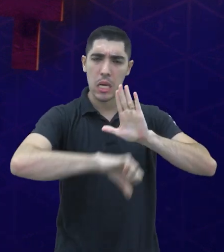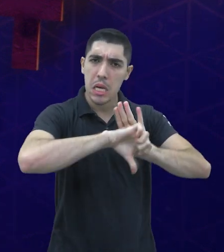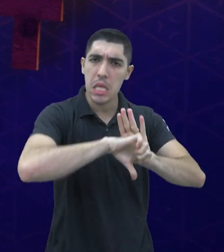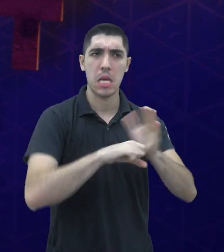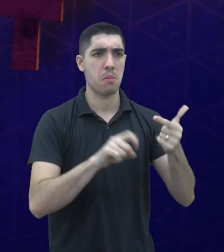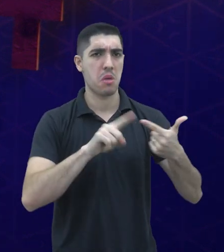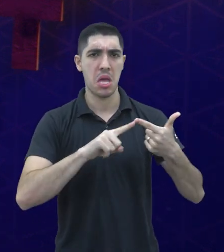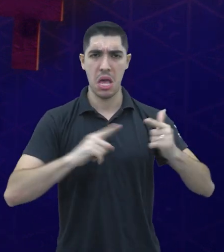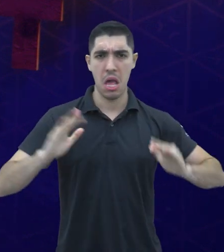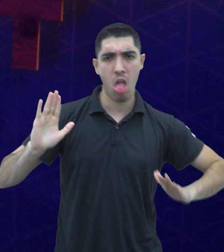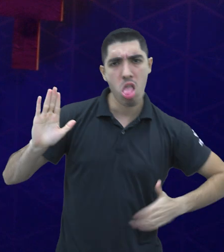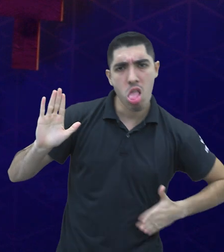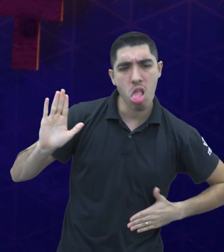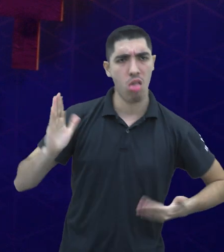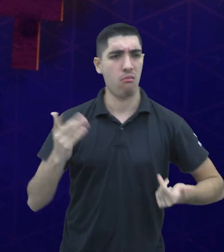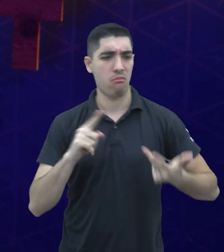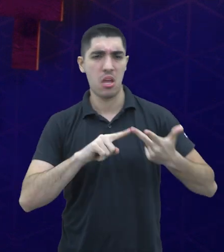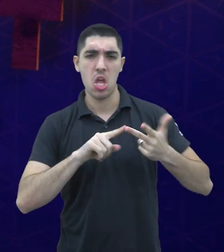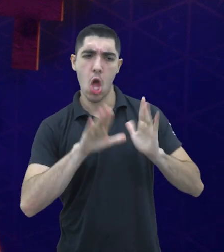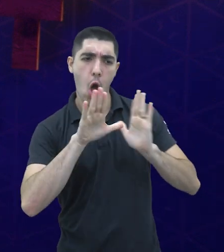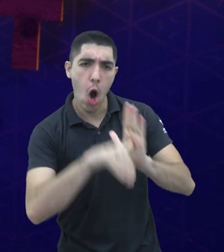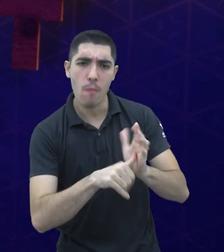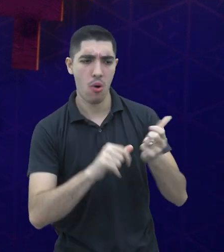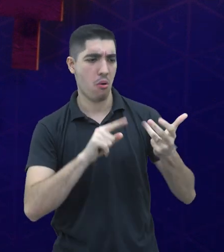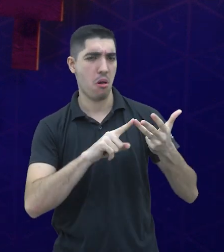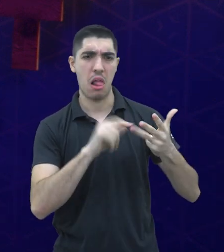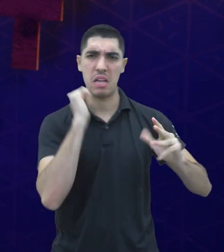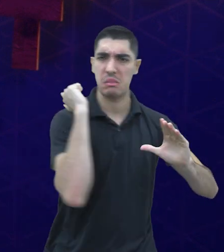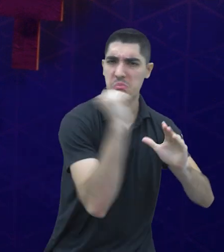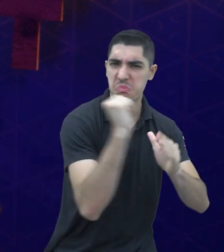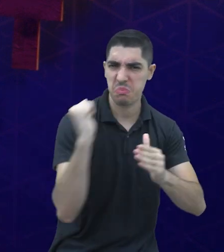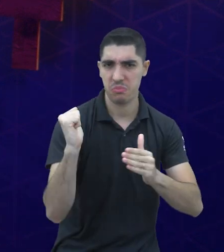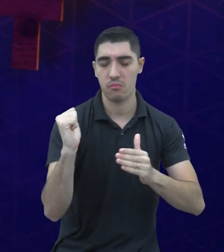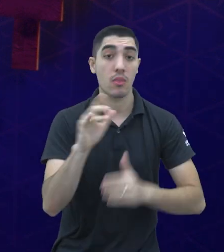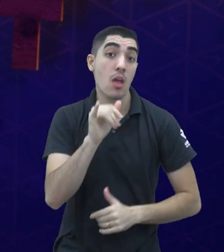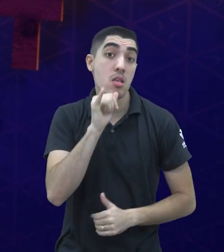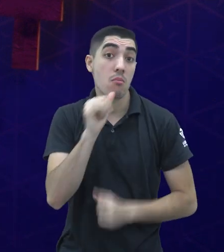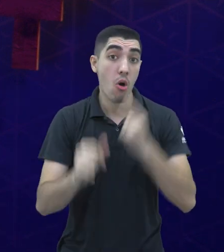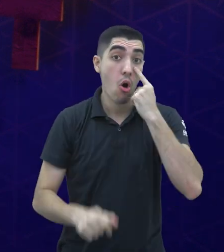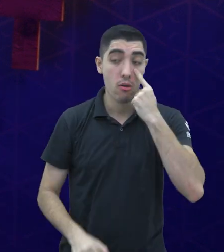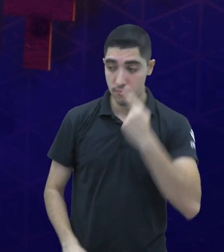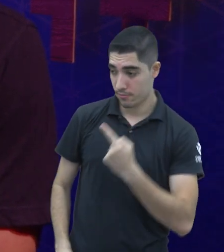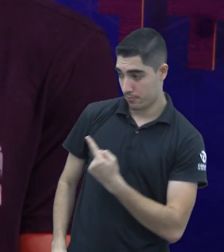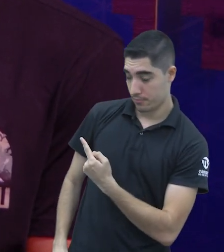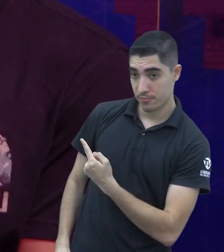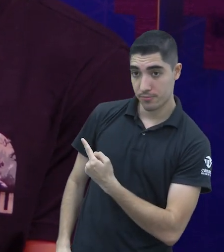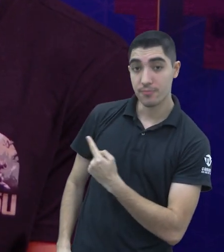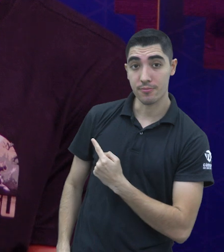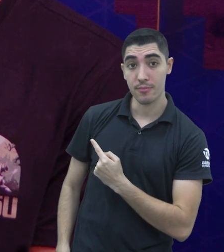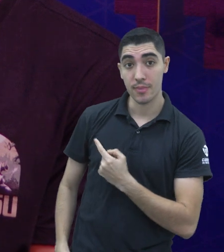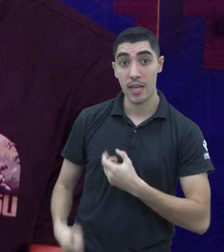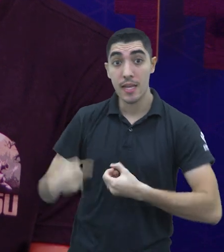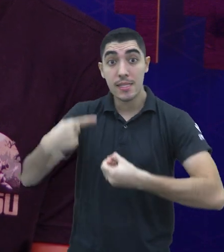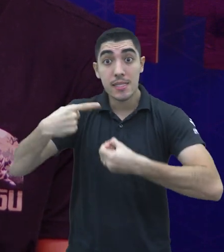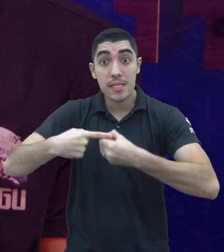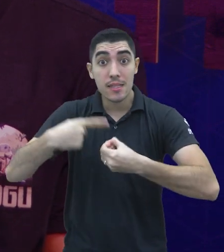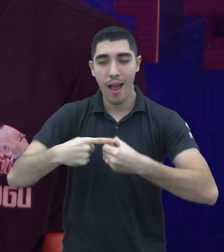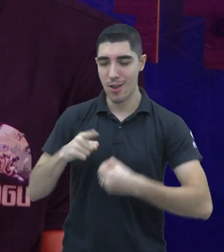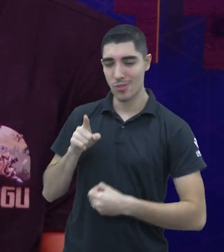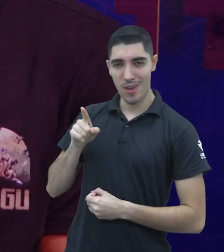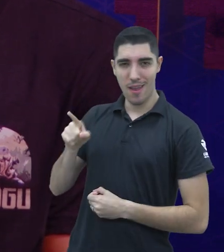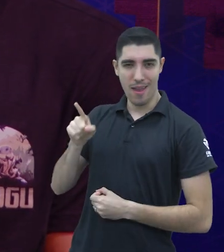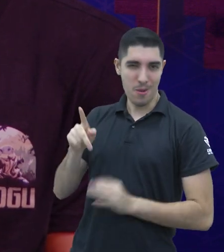a delinquência e a criminalidade, basicamente roubo e assassinato. Tendo como exemplo Gotham, a